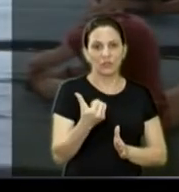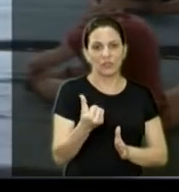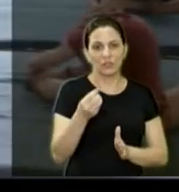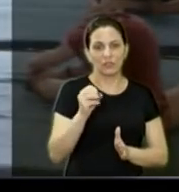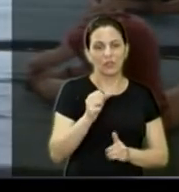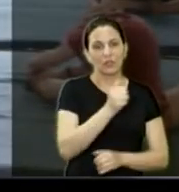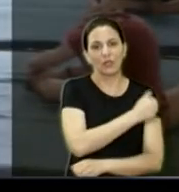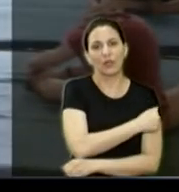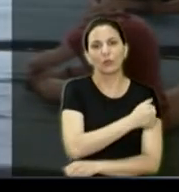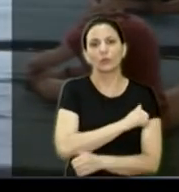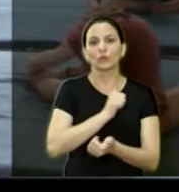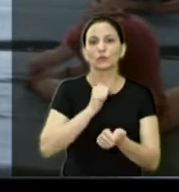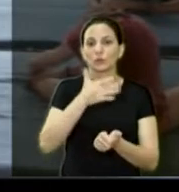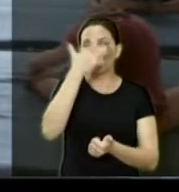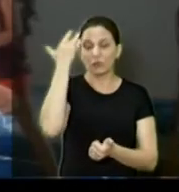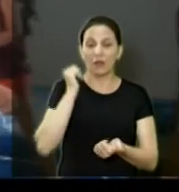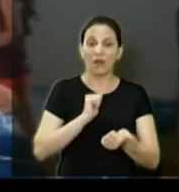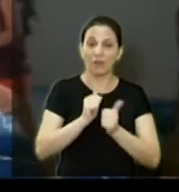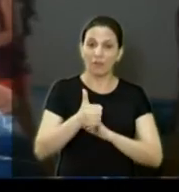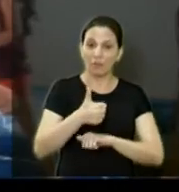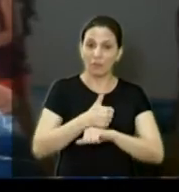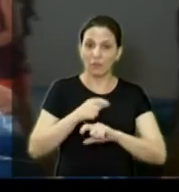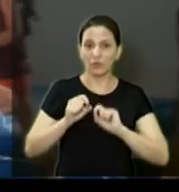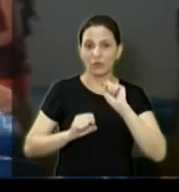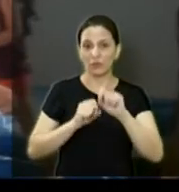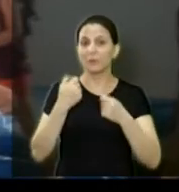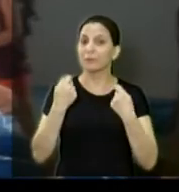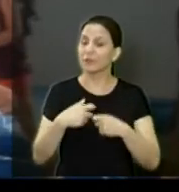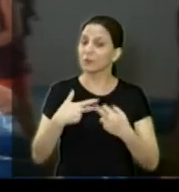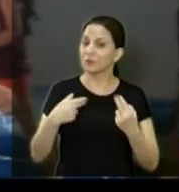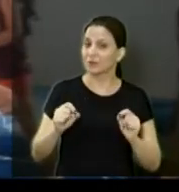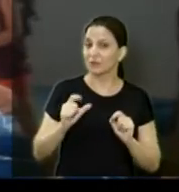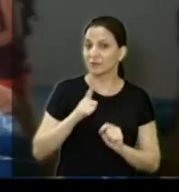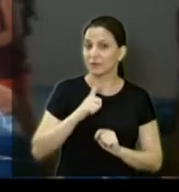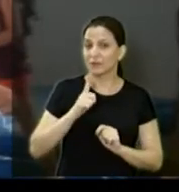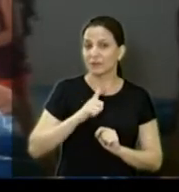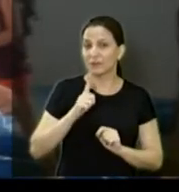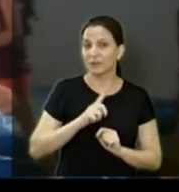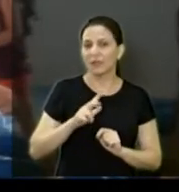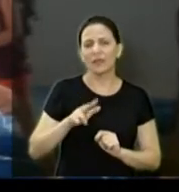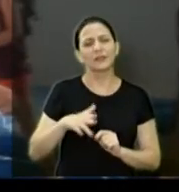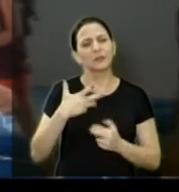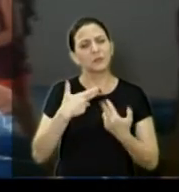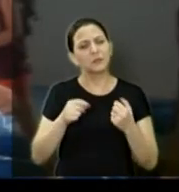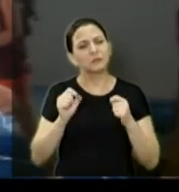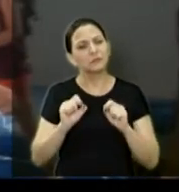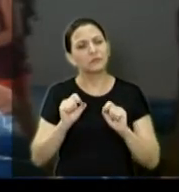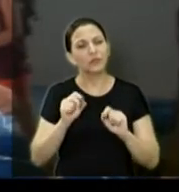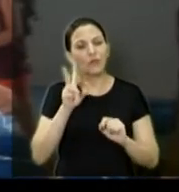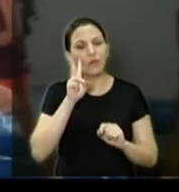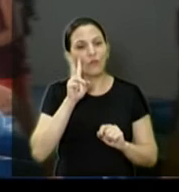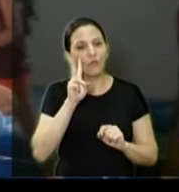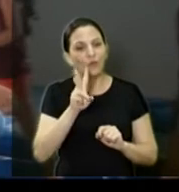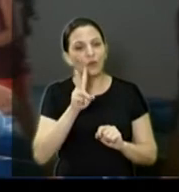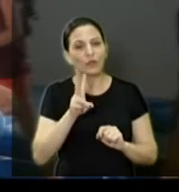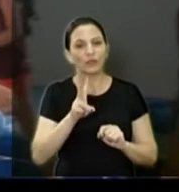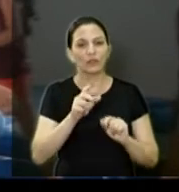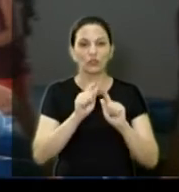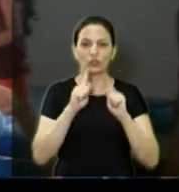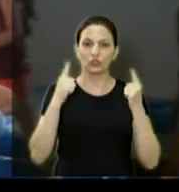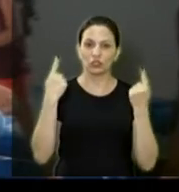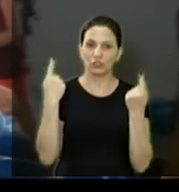e atletas. A modalidade, no entanto, passa por algumas necessidades. E para ouvir as principais demandas, estivemos no ginásio